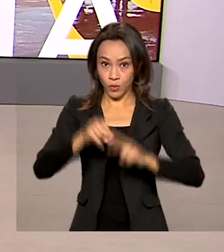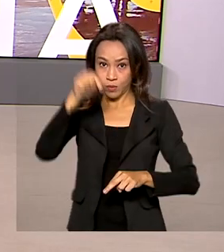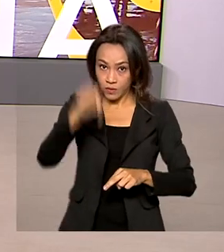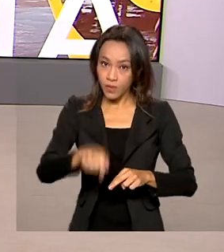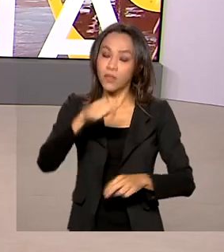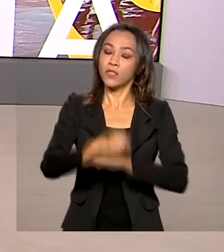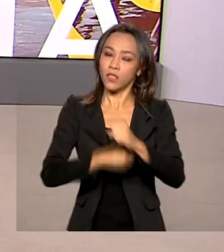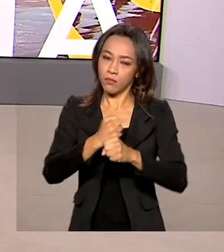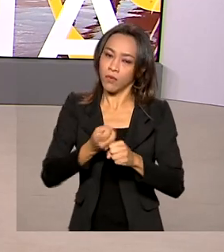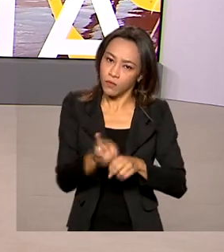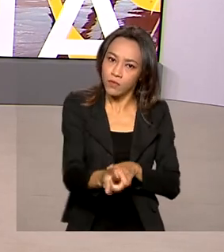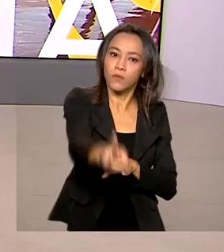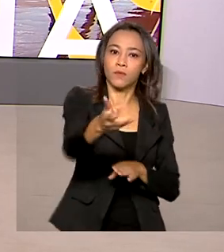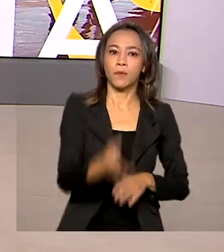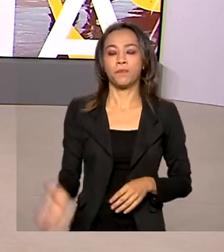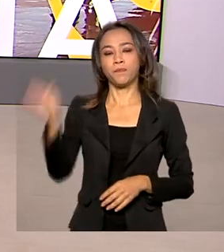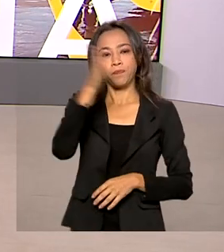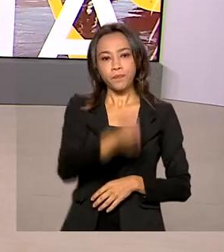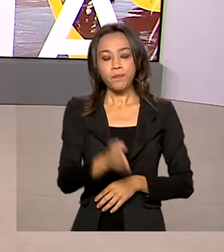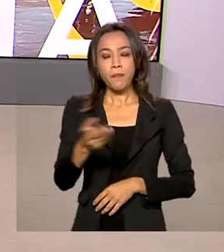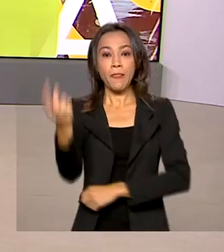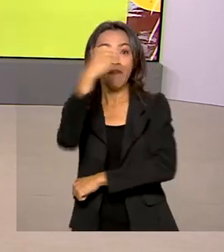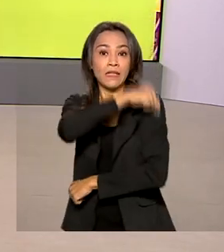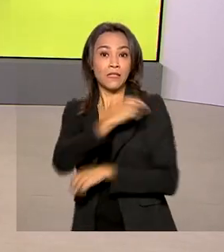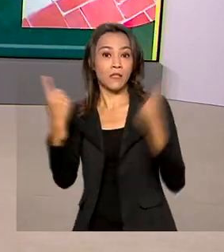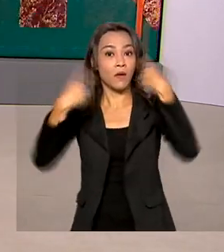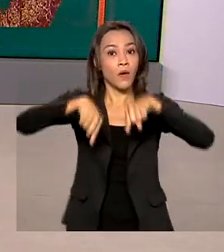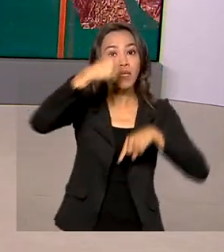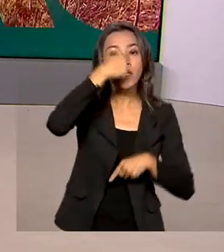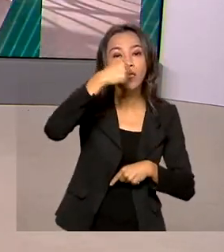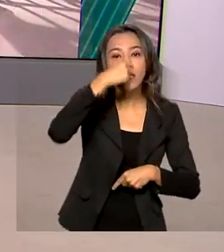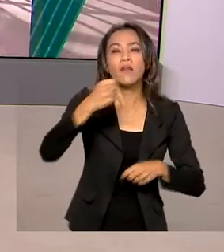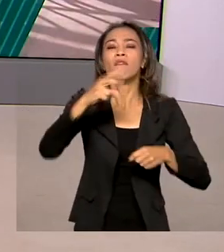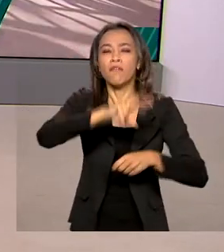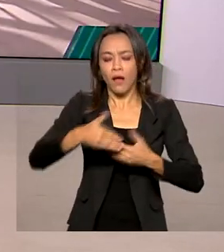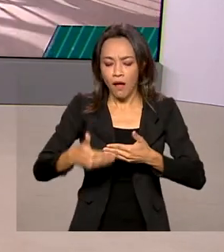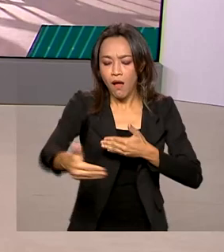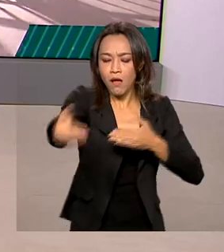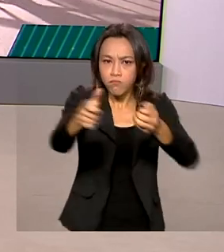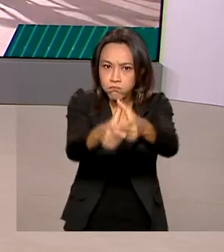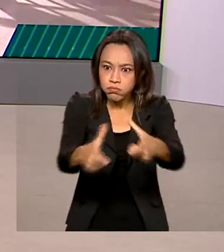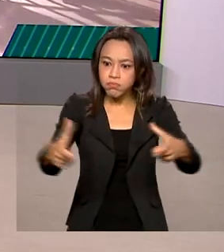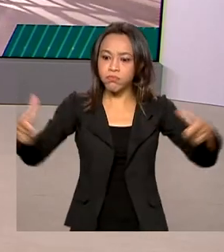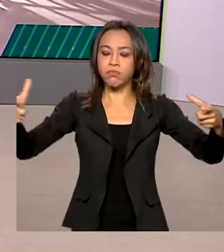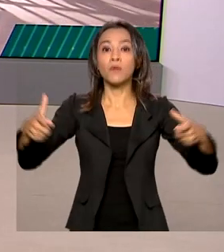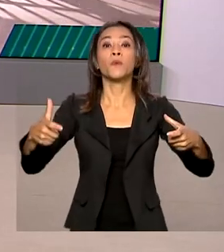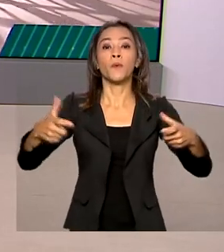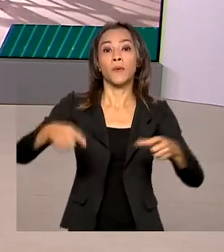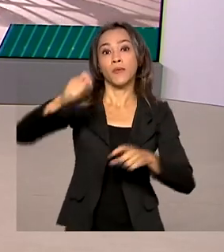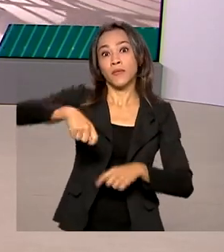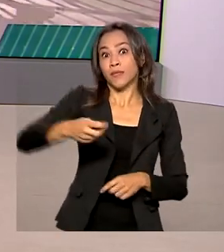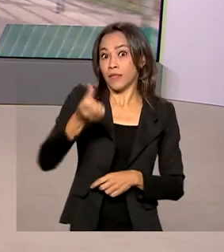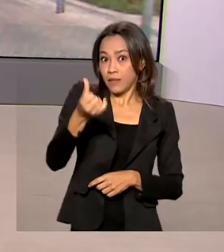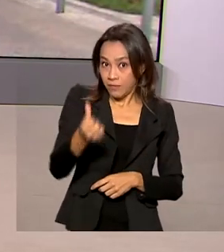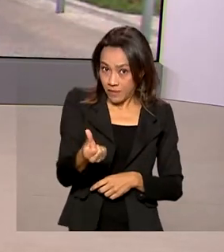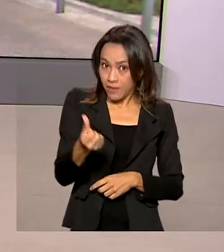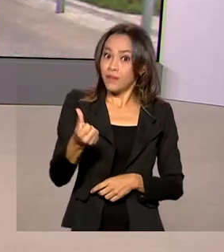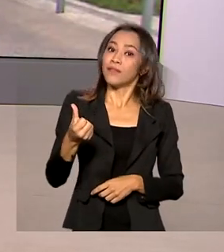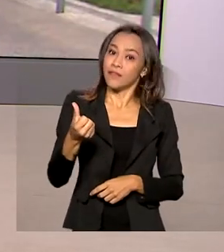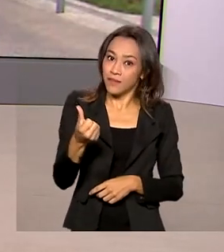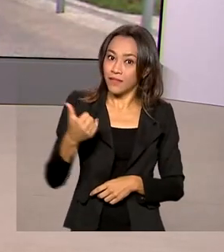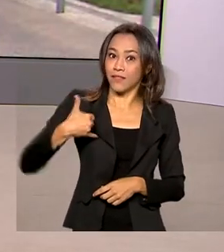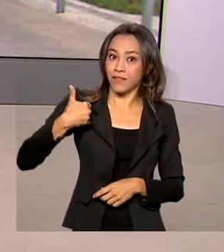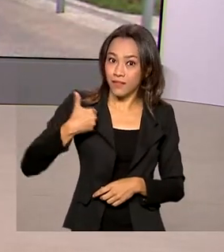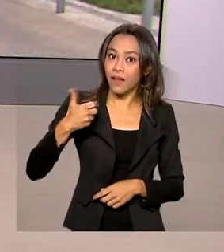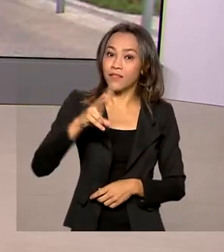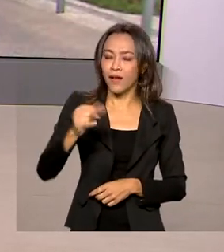A campanha de vacinação contra a gripe será ampliada para toda a população brasileira acima dos seis meses de idade. Repórter Tiago Pimenta, ao vivo do Rio